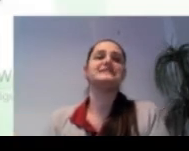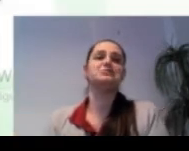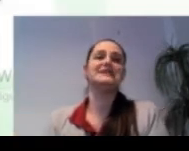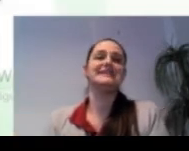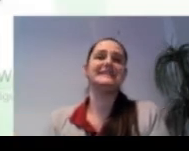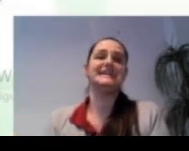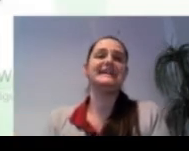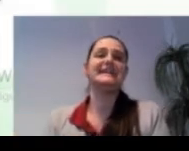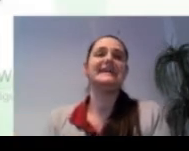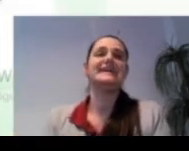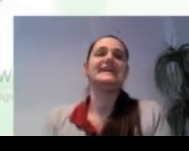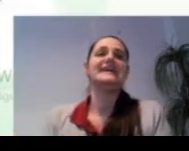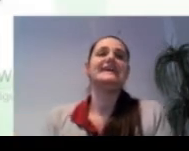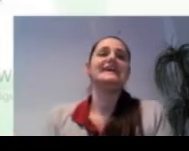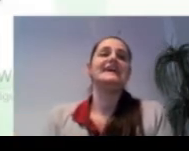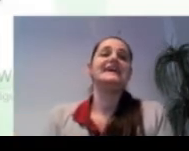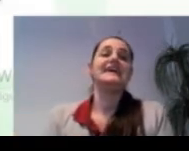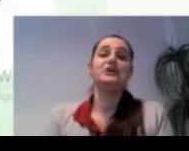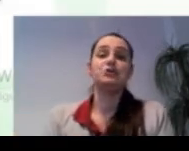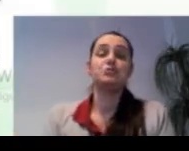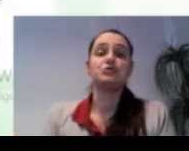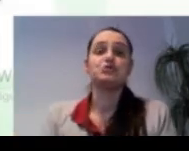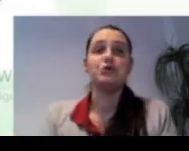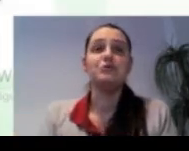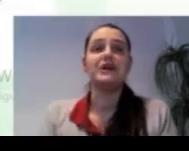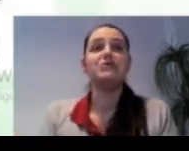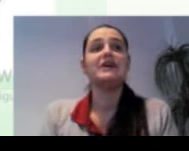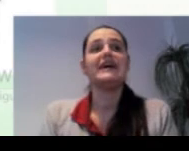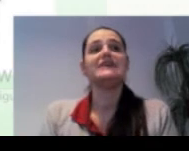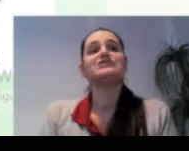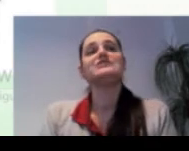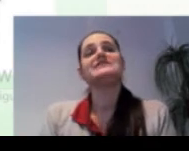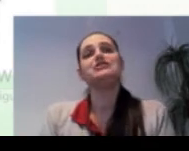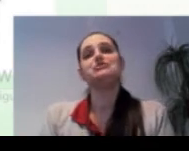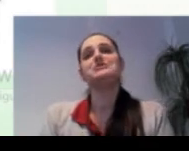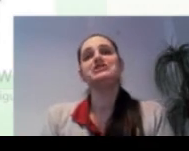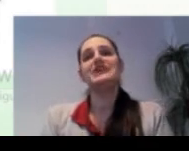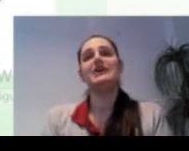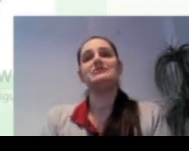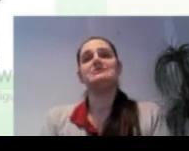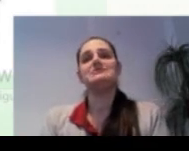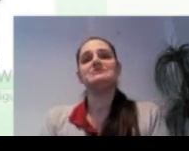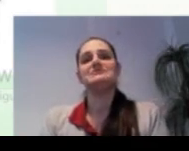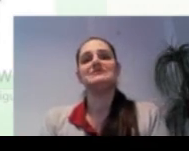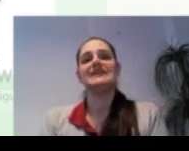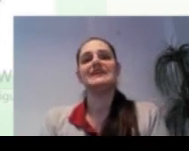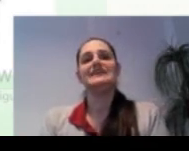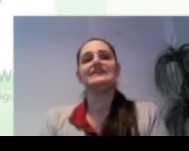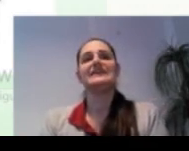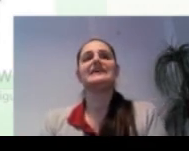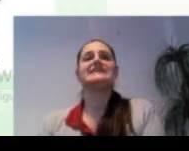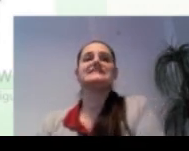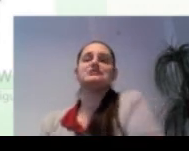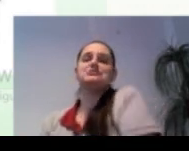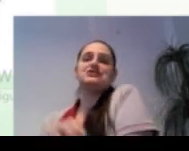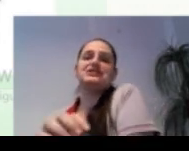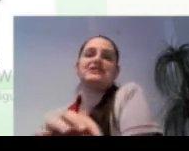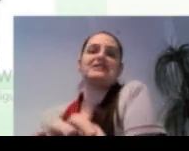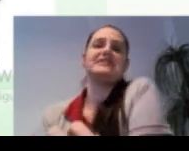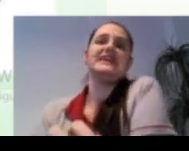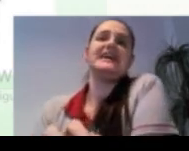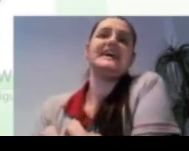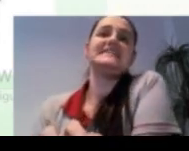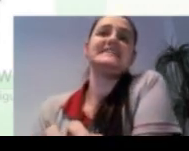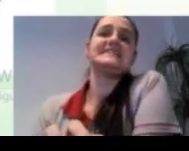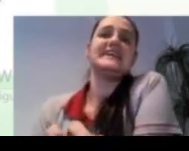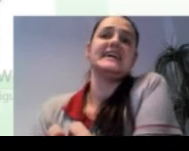Uma mutação humana que tem em cromossomo é o caso da síndrome de Down, né? O que é a síndrome de